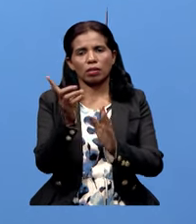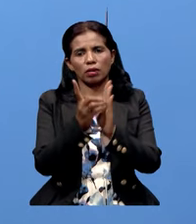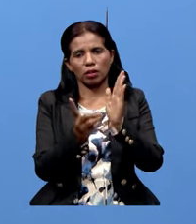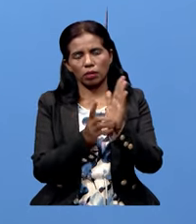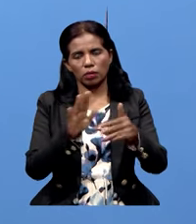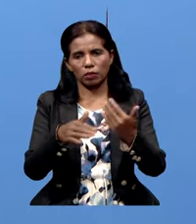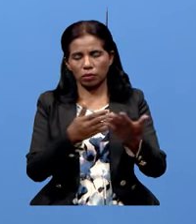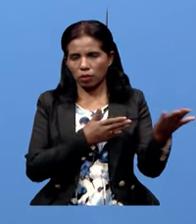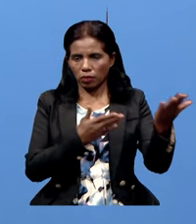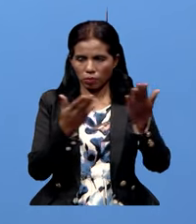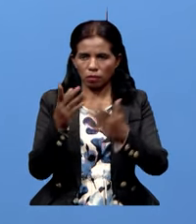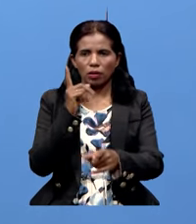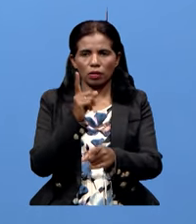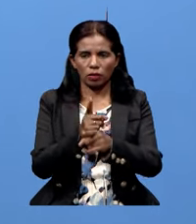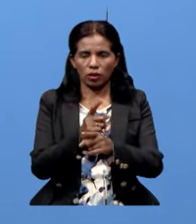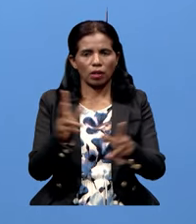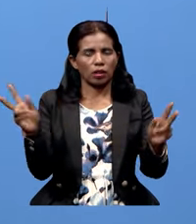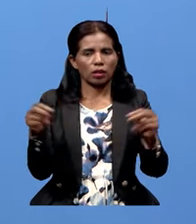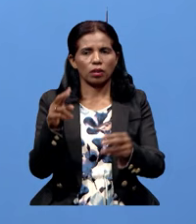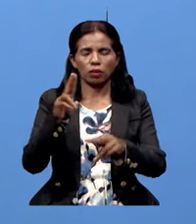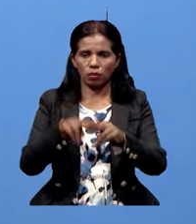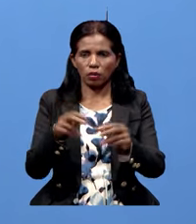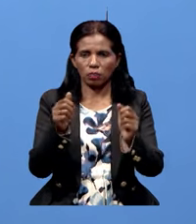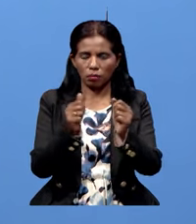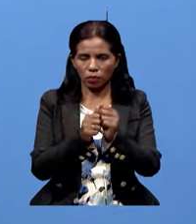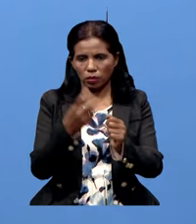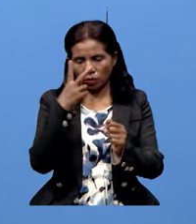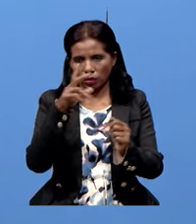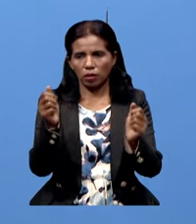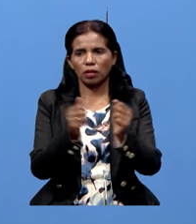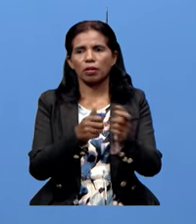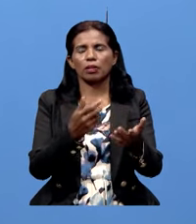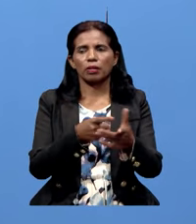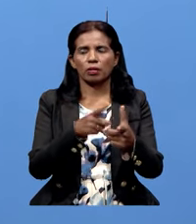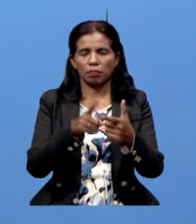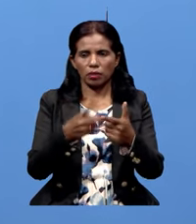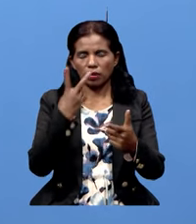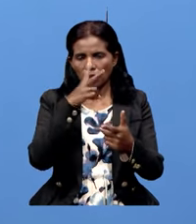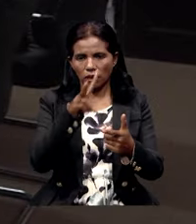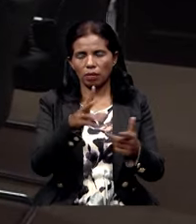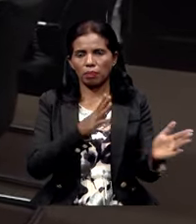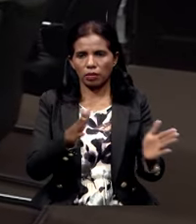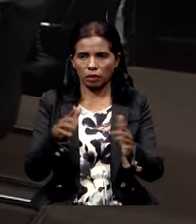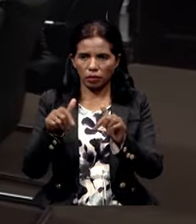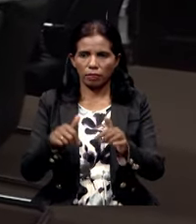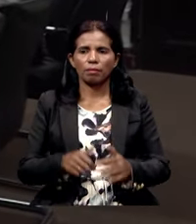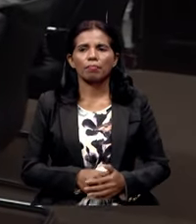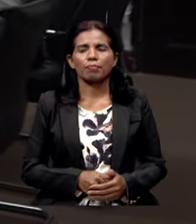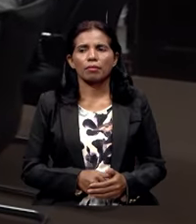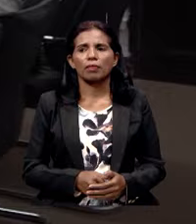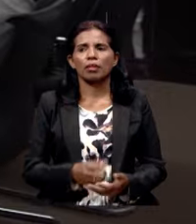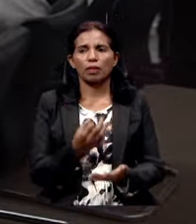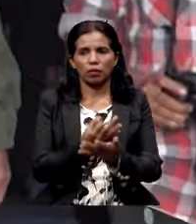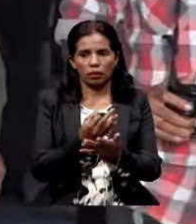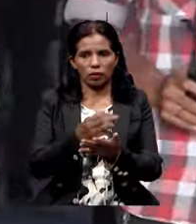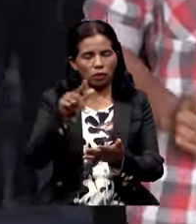no ser hatama hatama los unica lá tem que tour falo hosira halo crocheg de dia depois e ta hare processo né tu era corro subsídio nebe governo